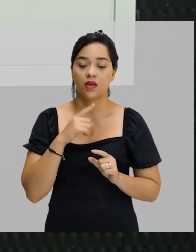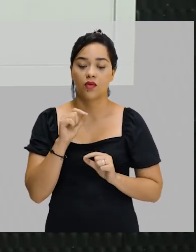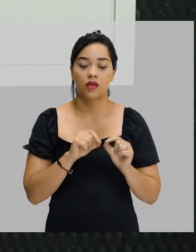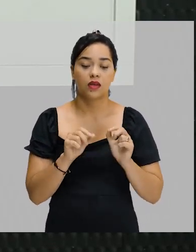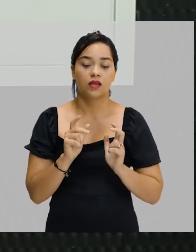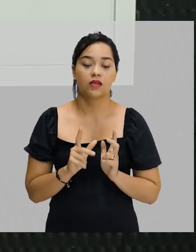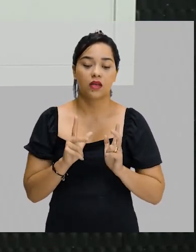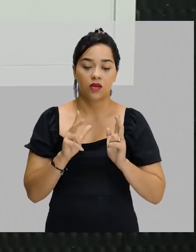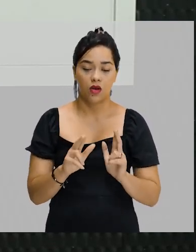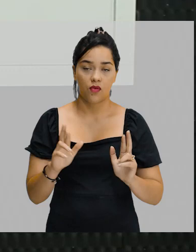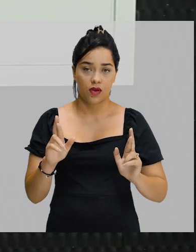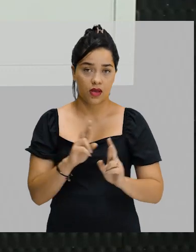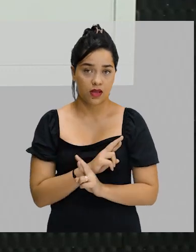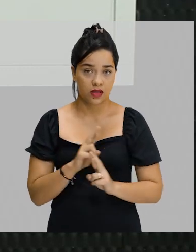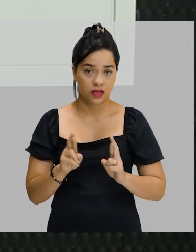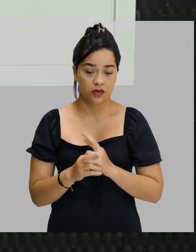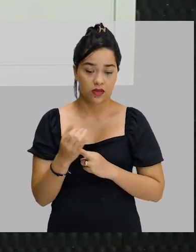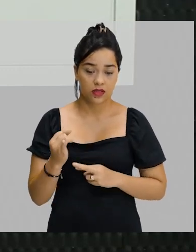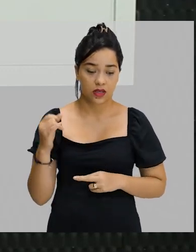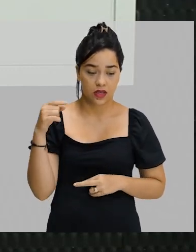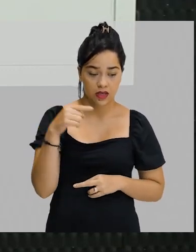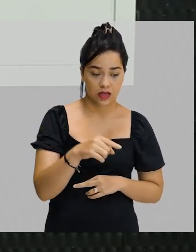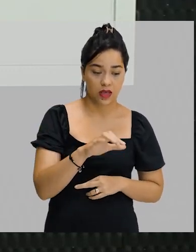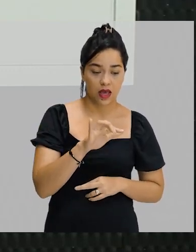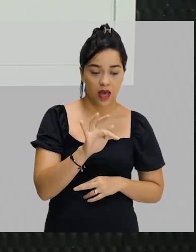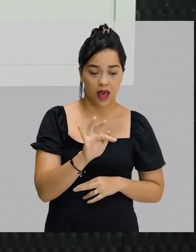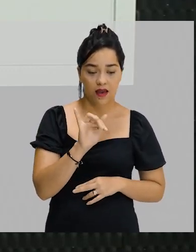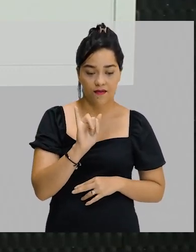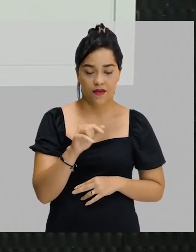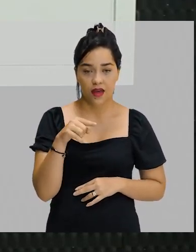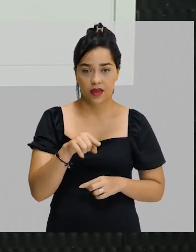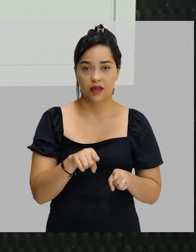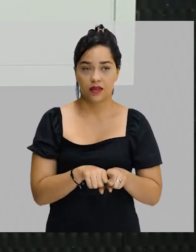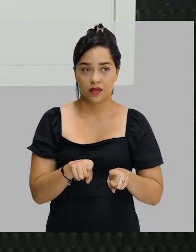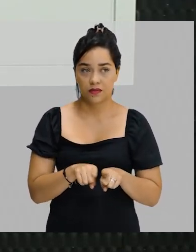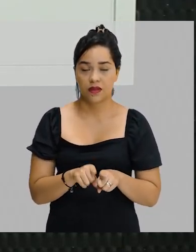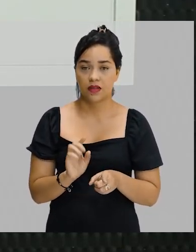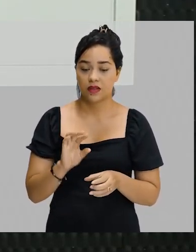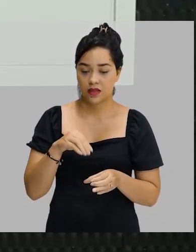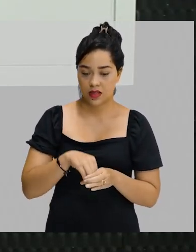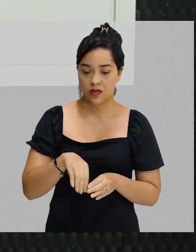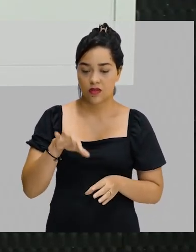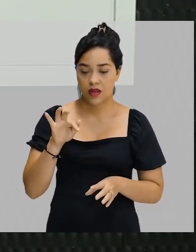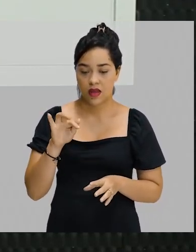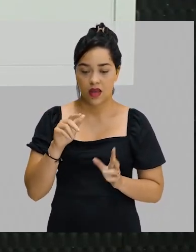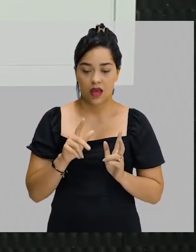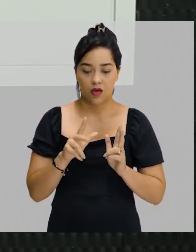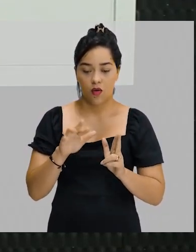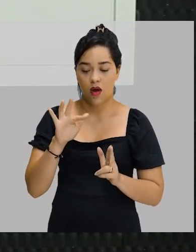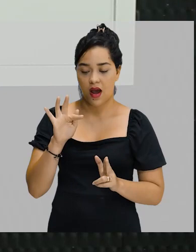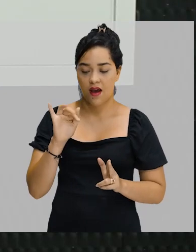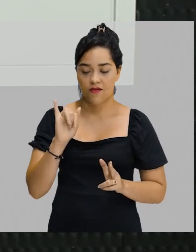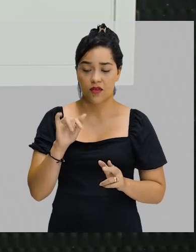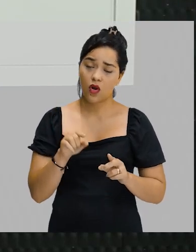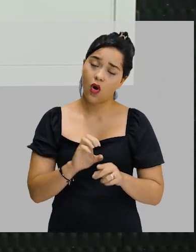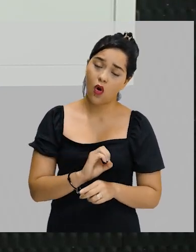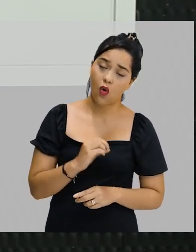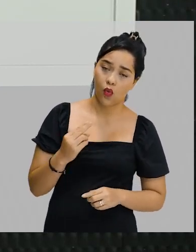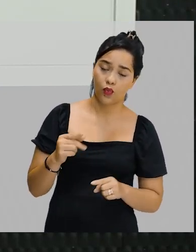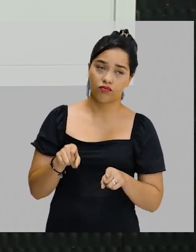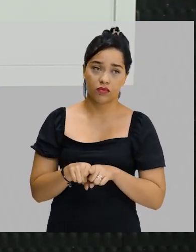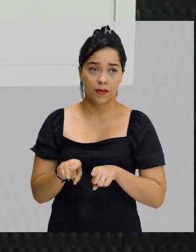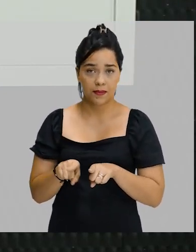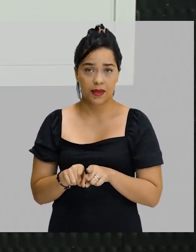mesma relação, ó. Então se aqui é φ externo, então esse aqui de dentro, ele também vai ser igual a φ. Ou então a gente pode fazer o seguinte,